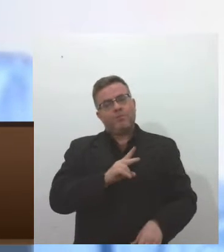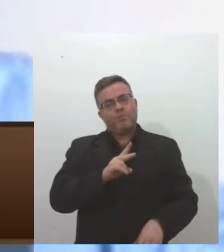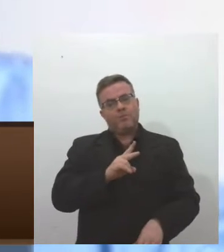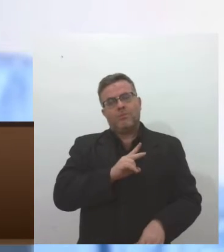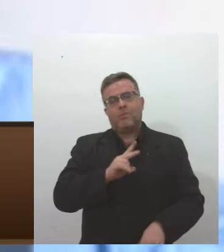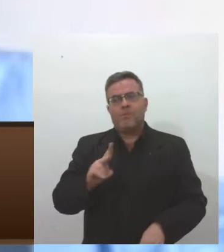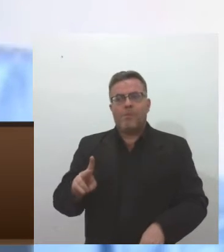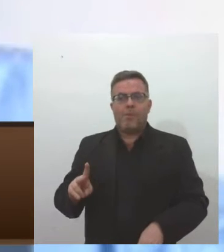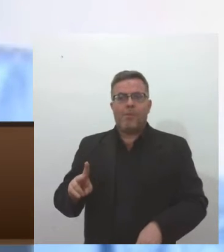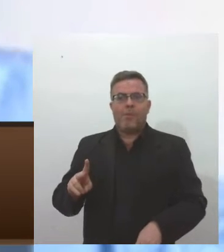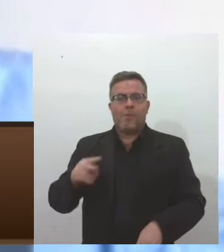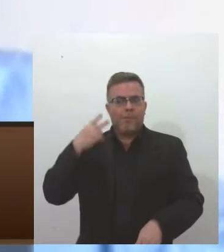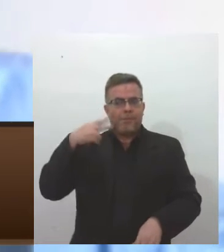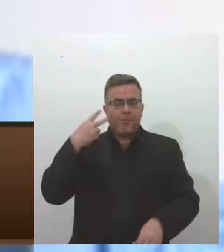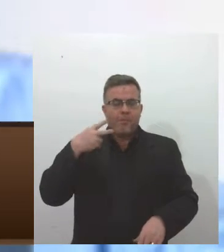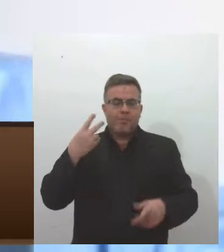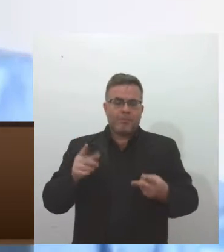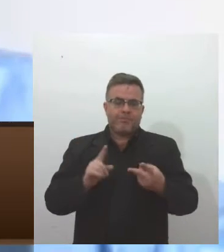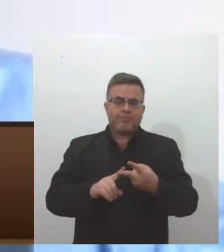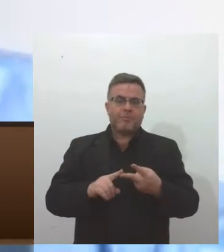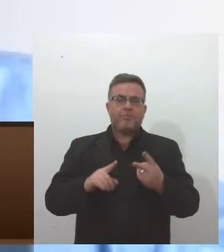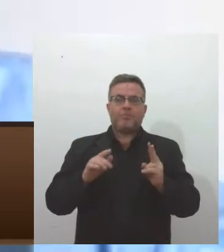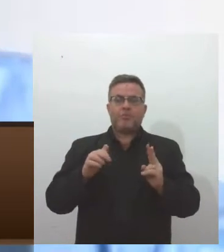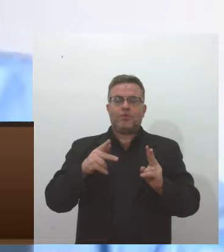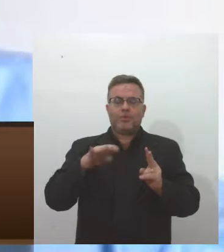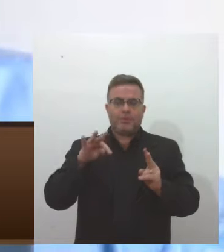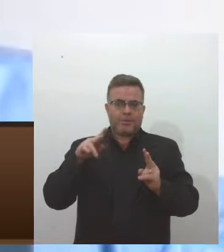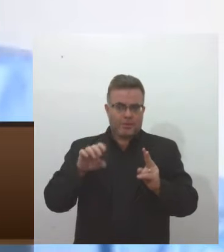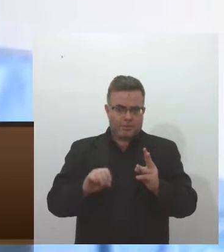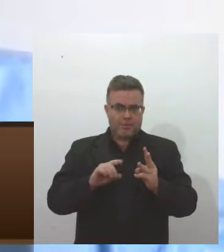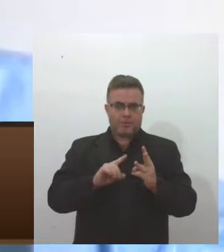Oliveira, o Gustavo Paixão,